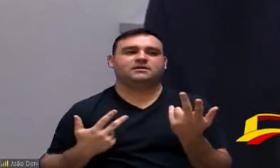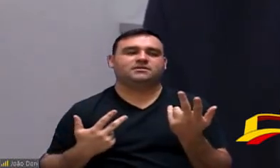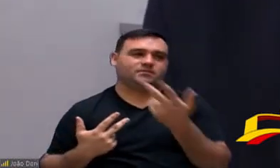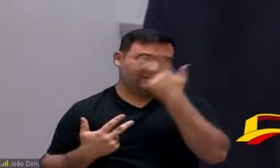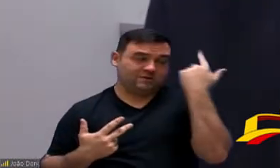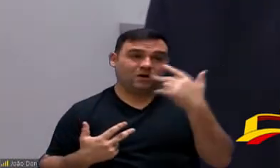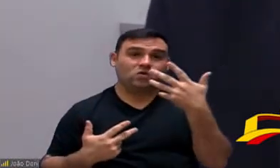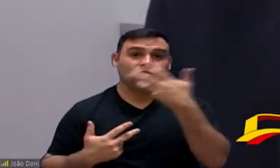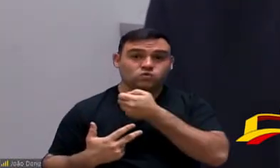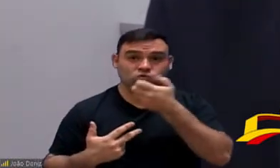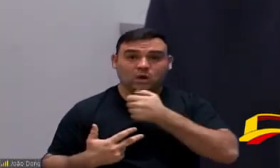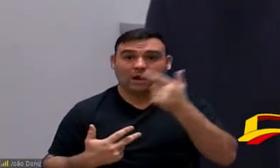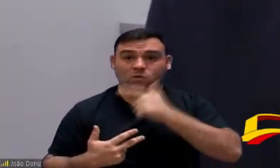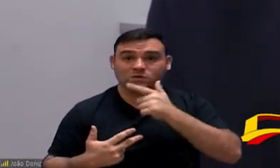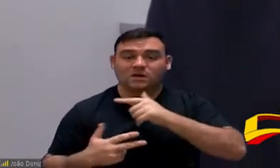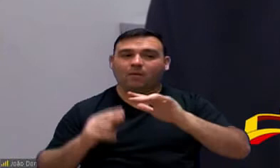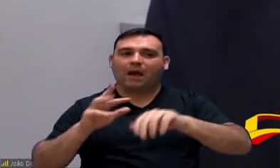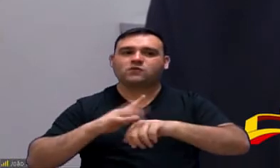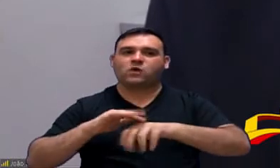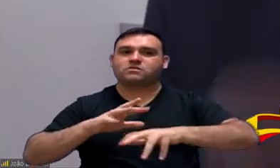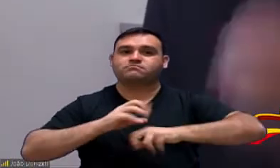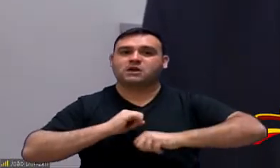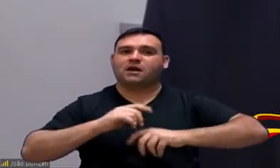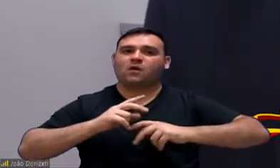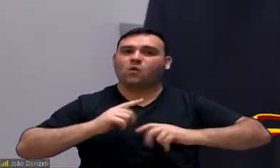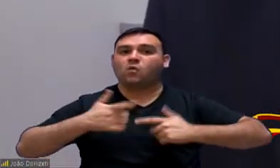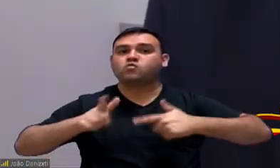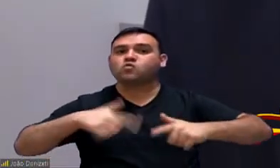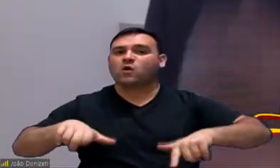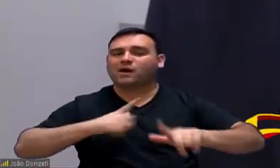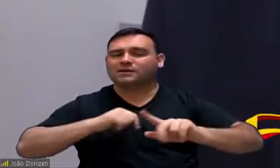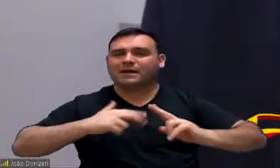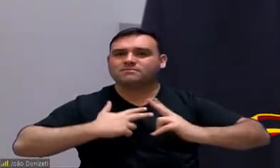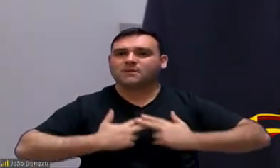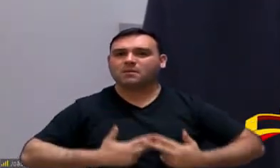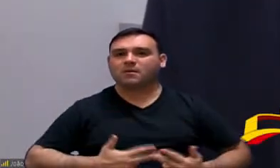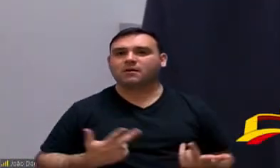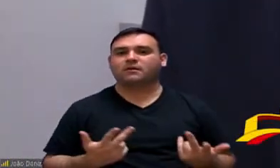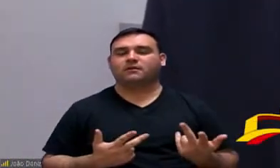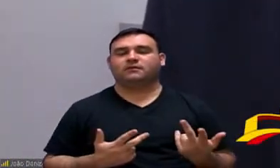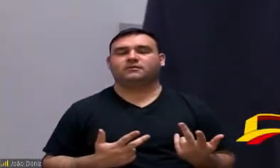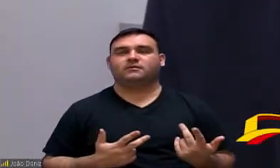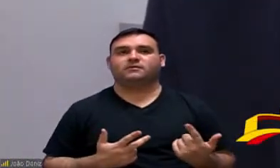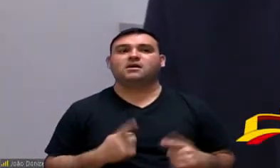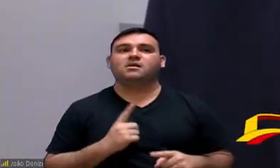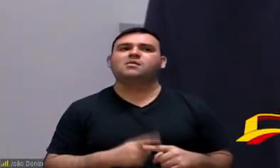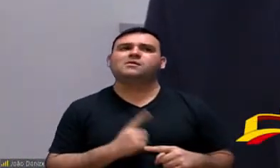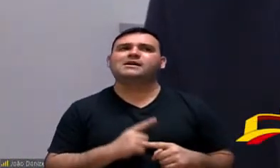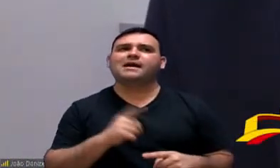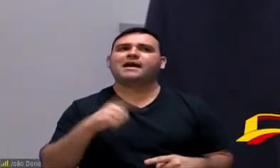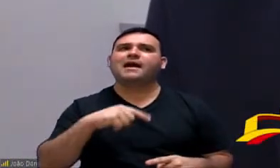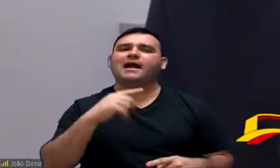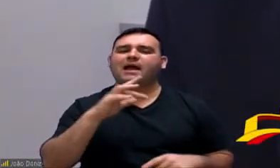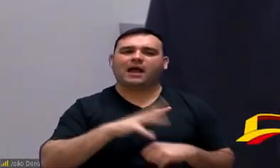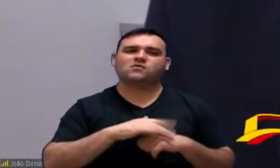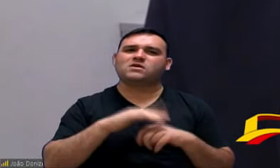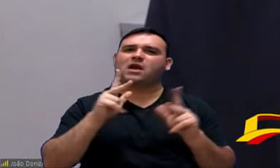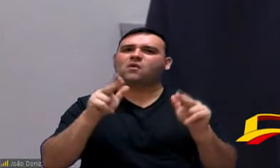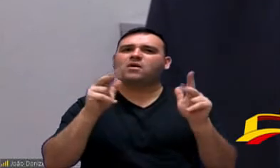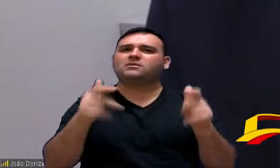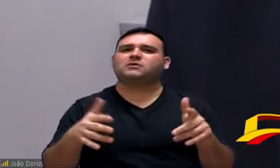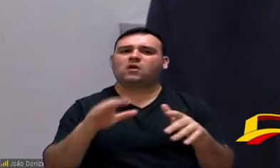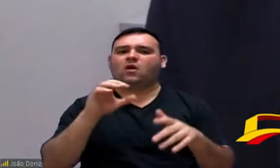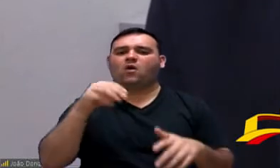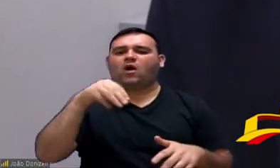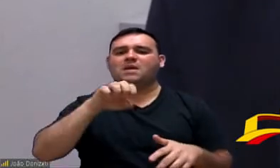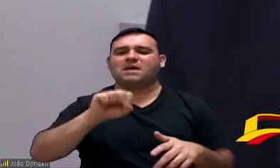a Deus, conseguiram sobreviver, que é uma grande maioria, ficaram com sequelas, né? Porque é uma doença, como foi colocada já pela